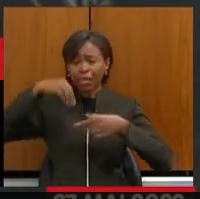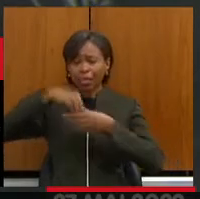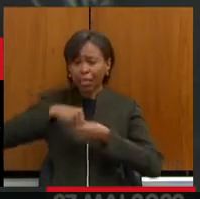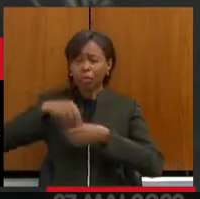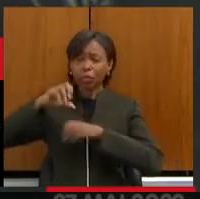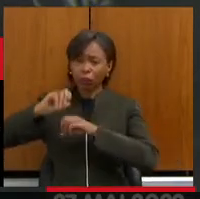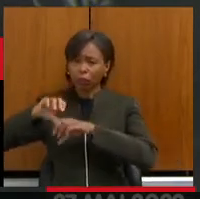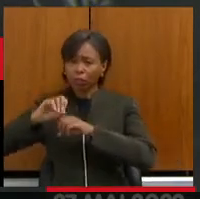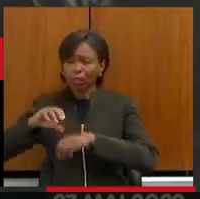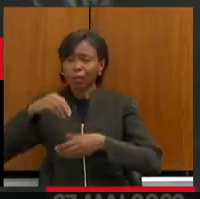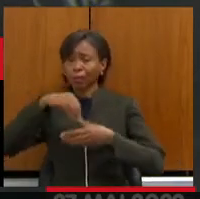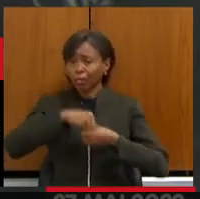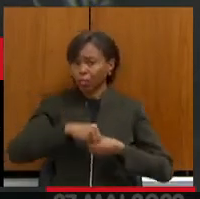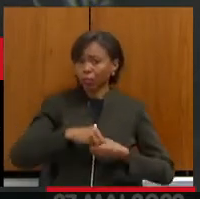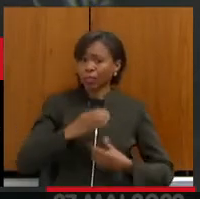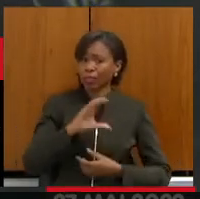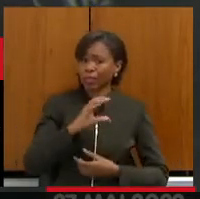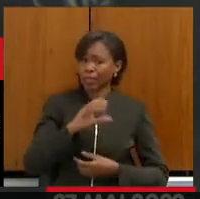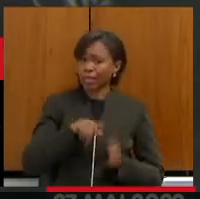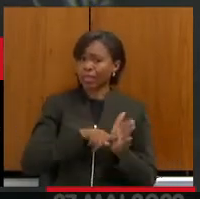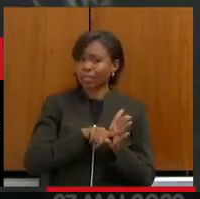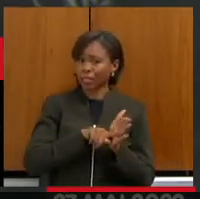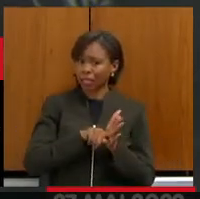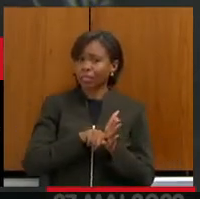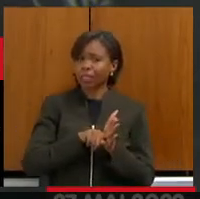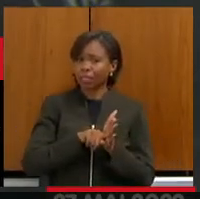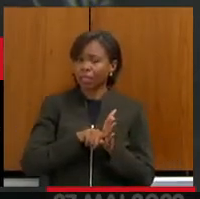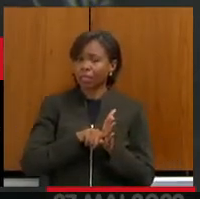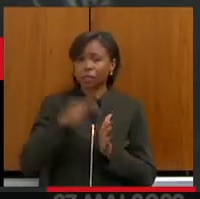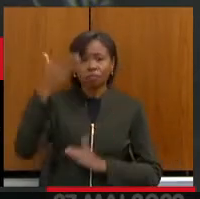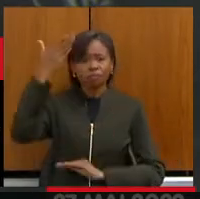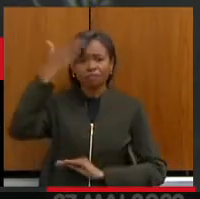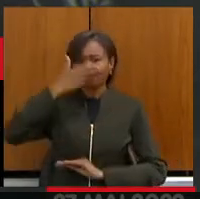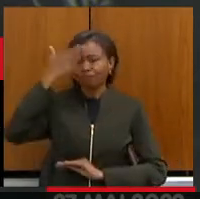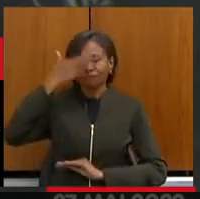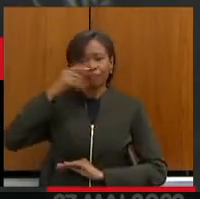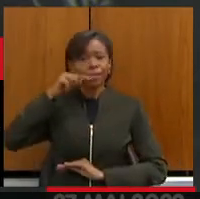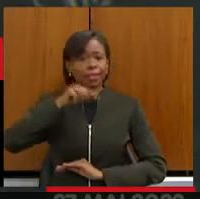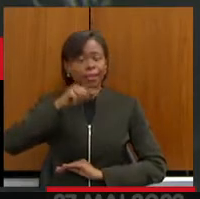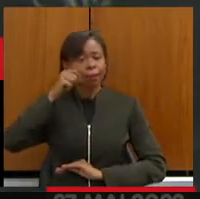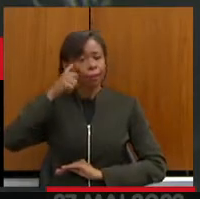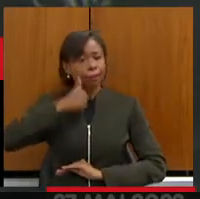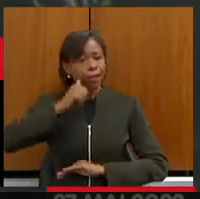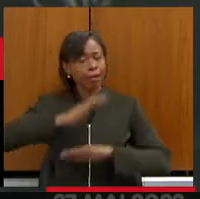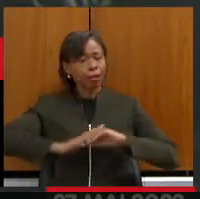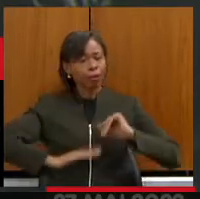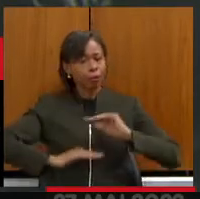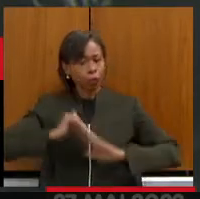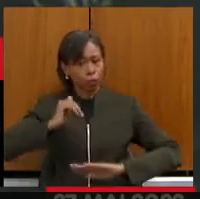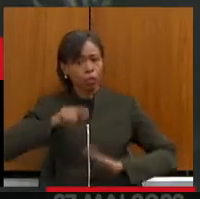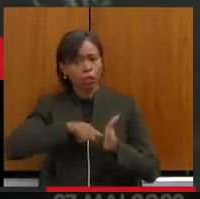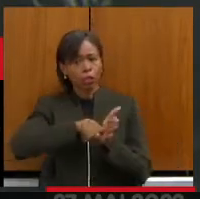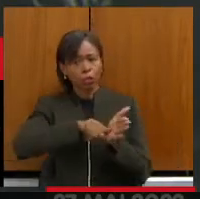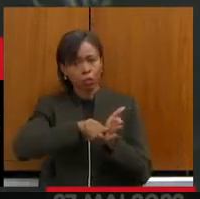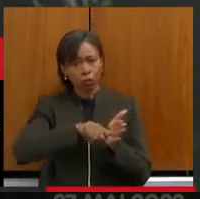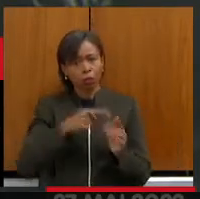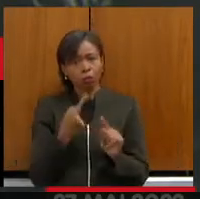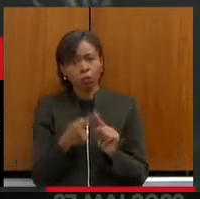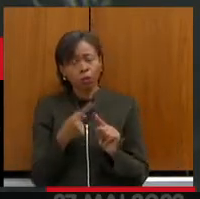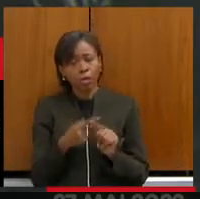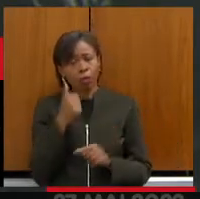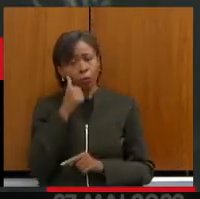e na ciência incluindo a invisibilidade da produção científica das mulheres tendo em vista que ocupam